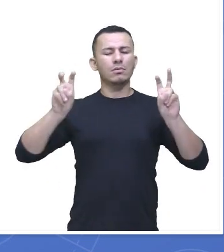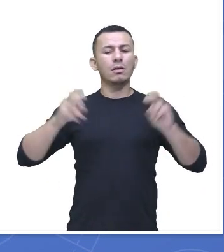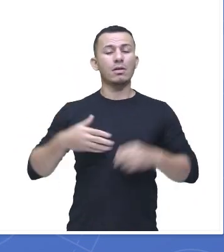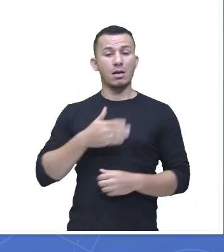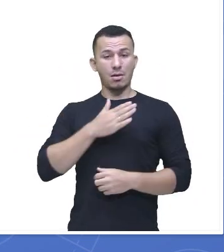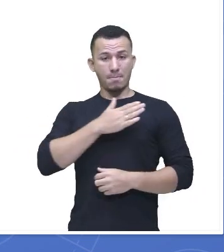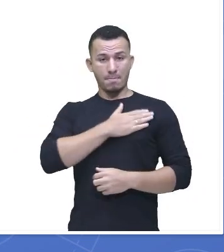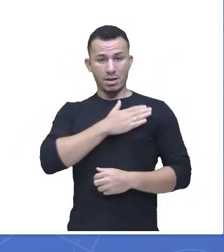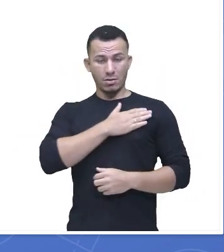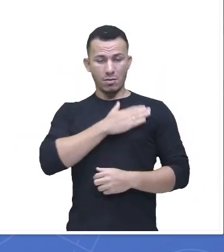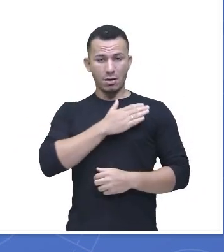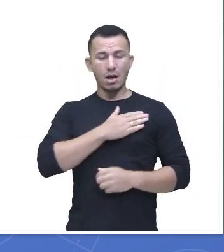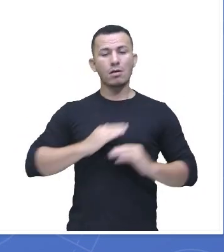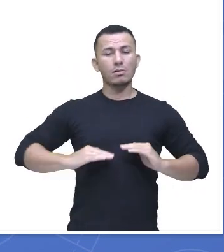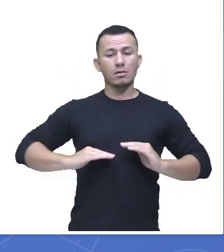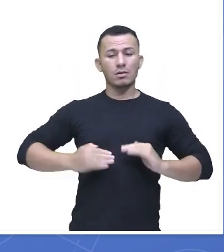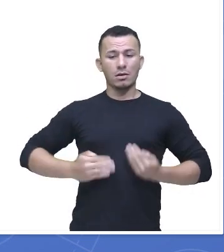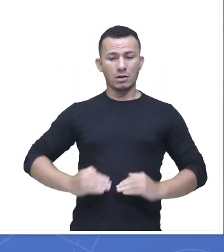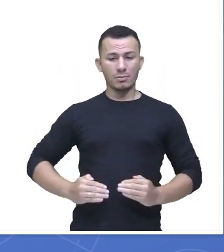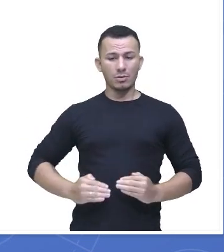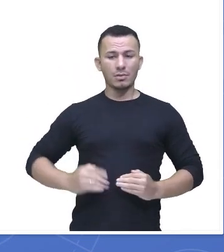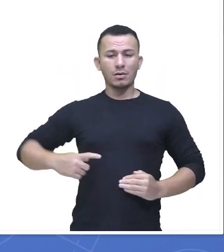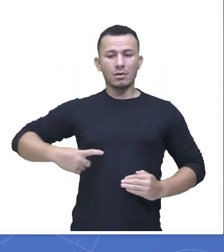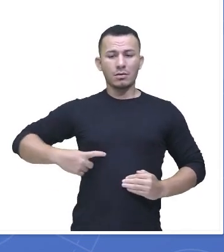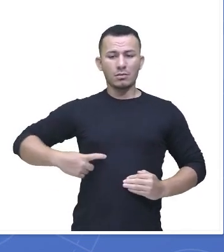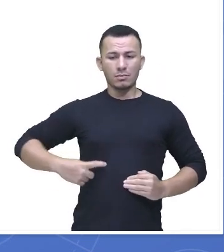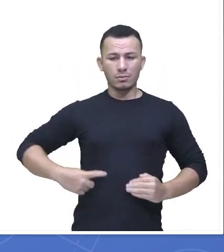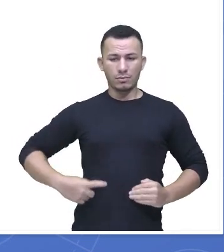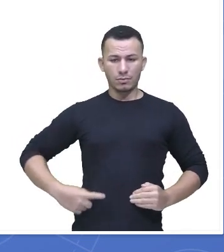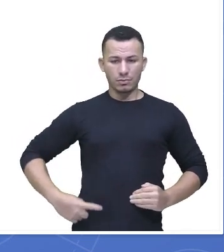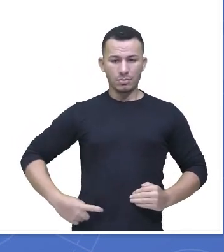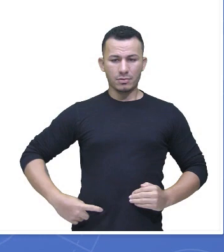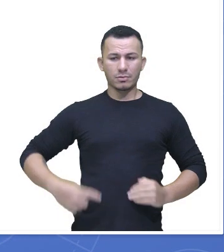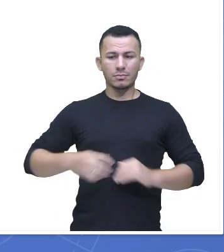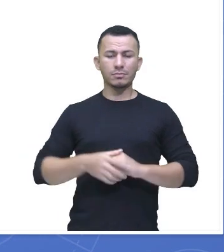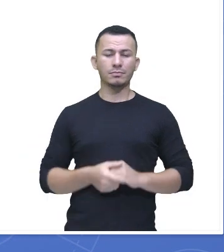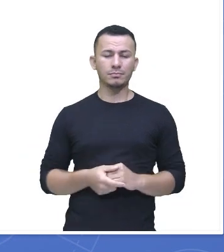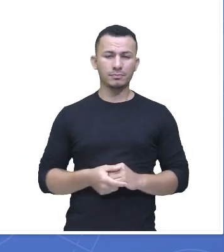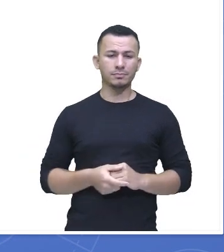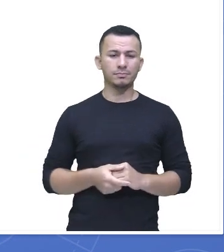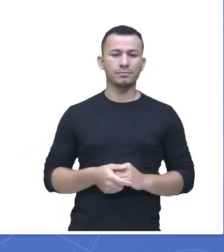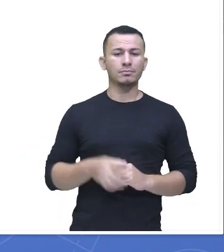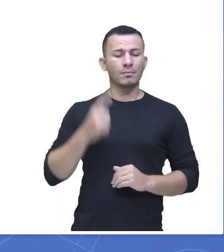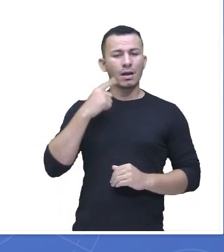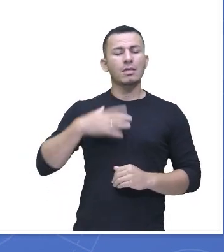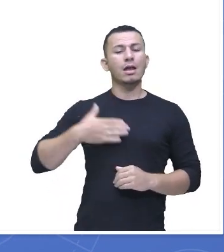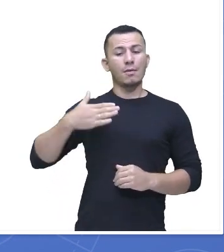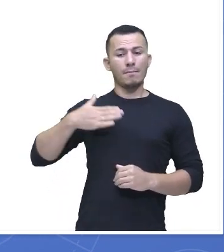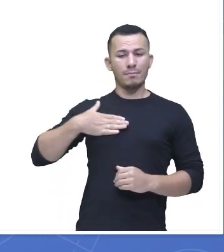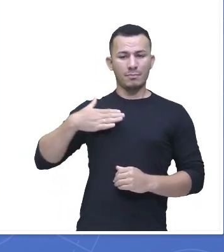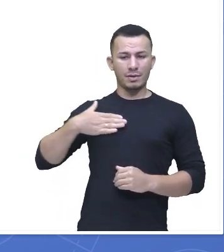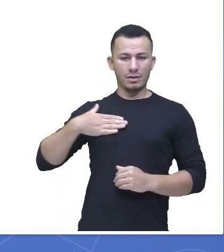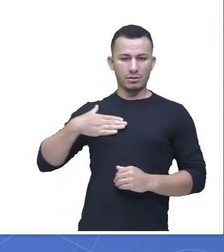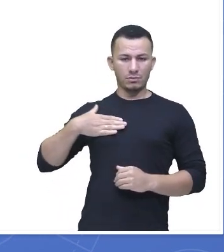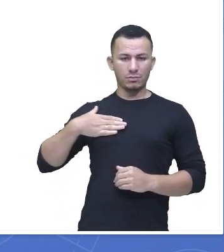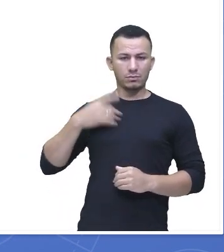abdominal e o oblíquo. Então, observem aí. Aqui nós temos os peitorais,